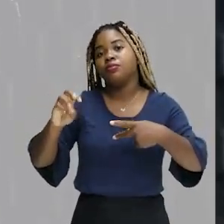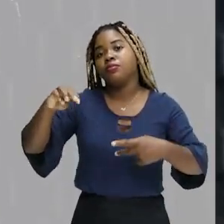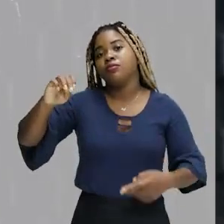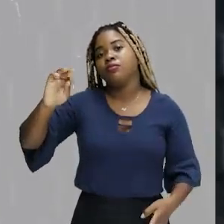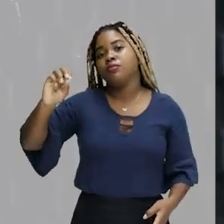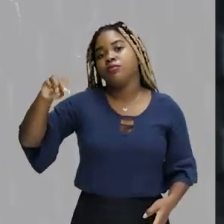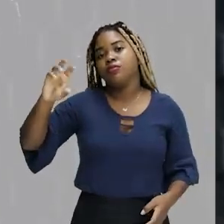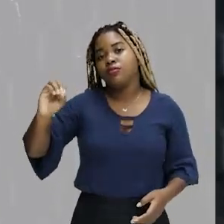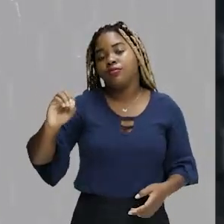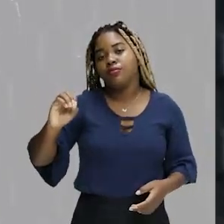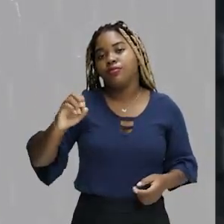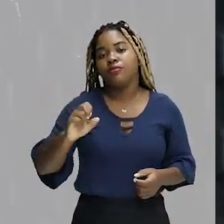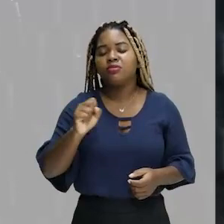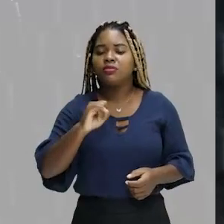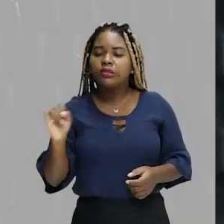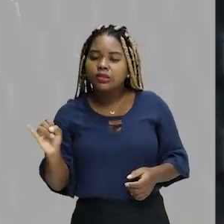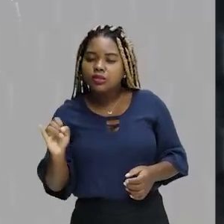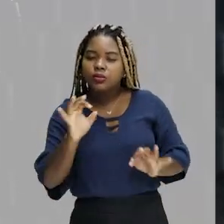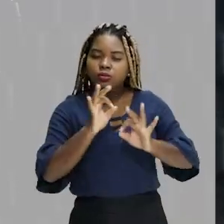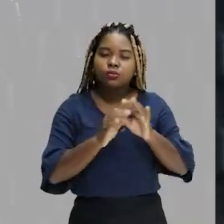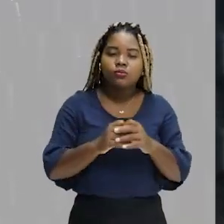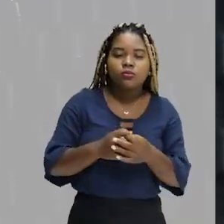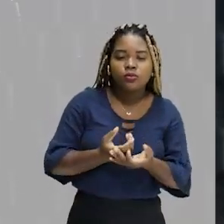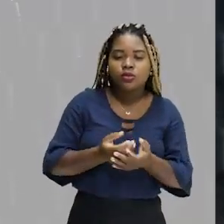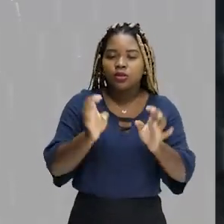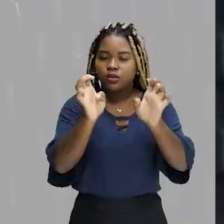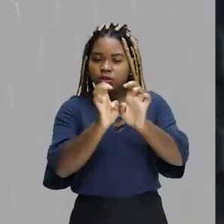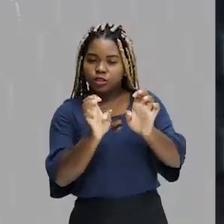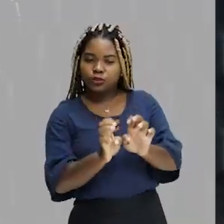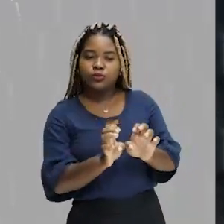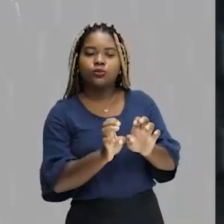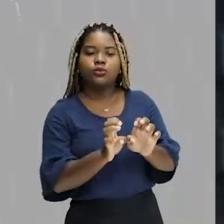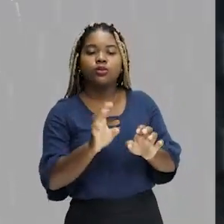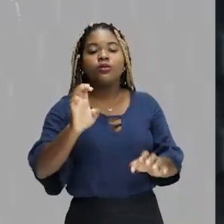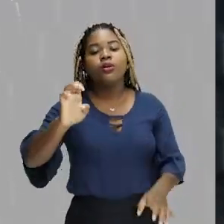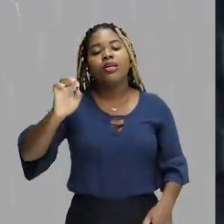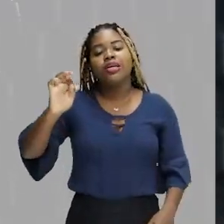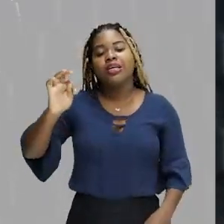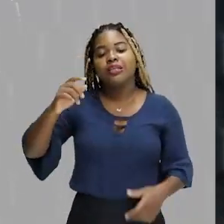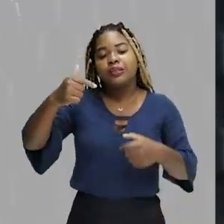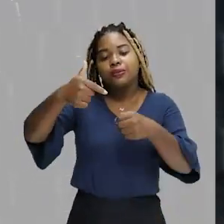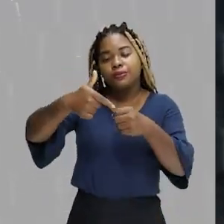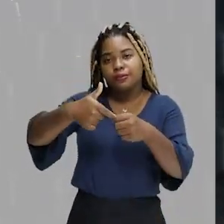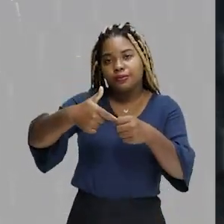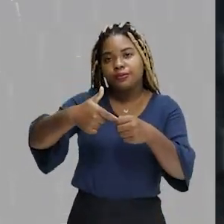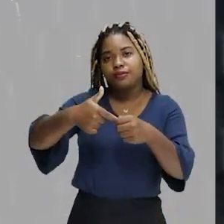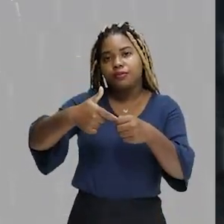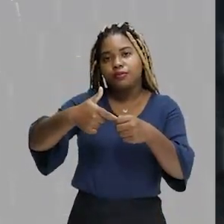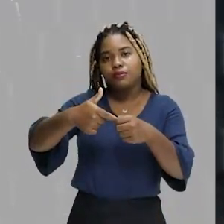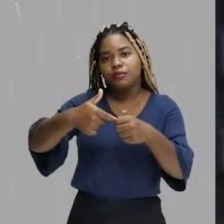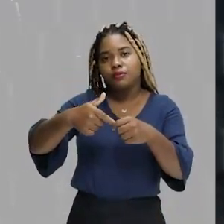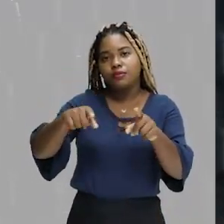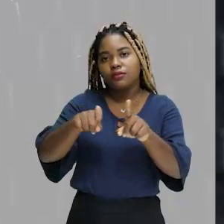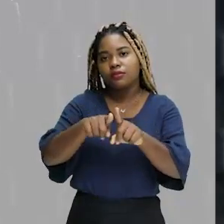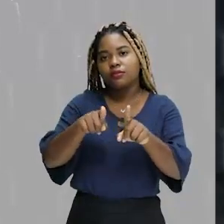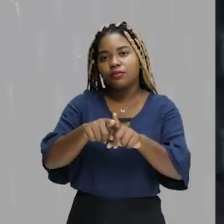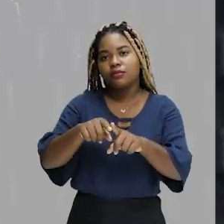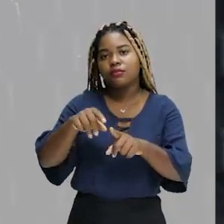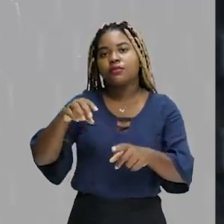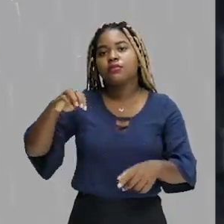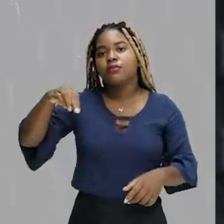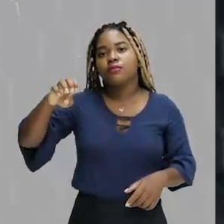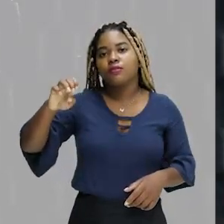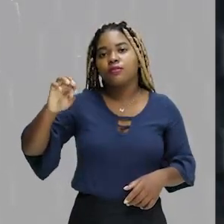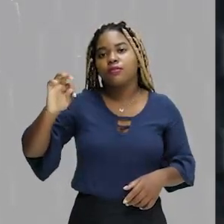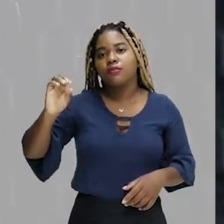você fizesse, em vez do metano, fizesse a estrutura do etanol com o metoximetano,